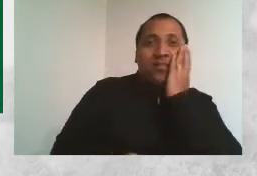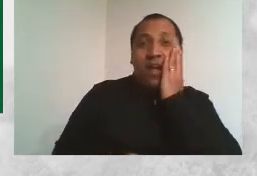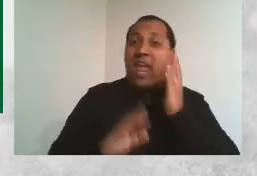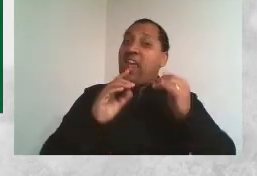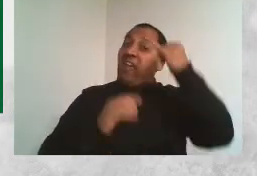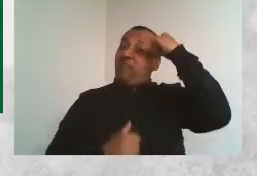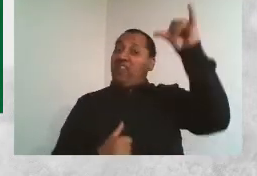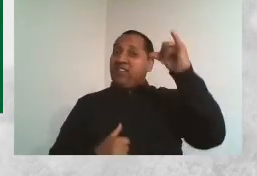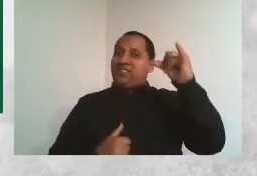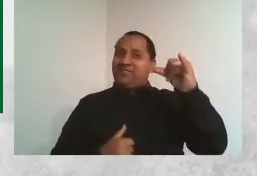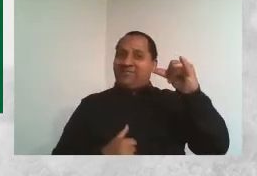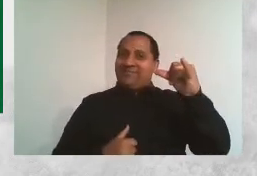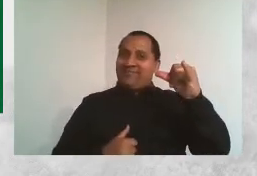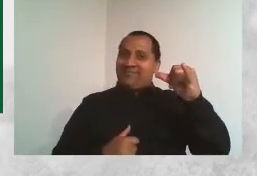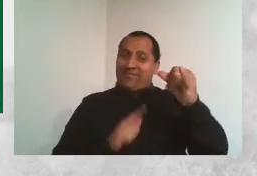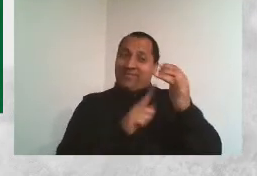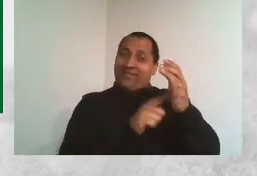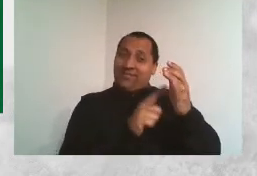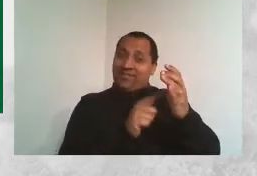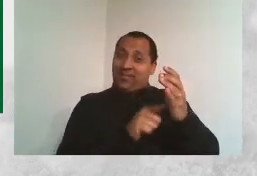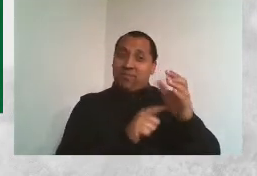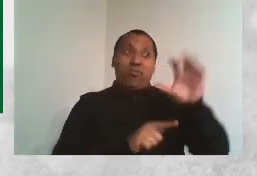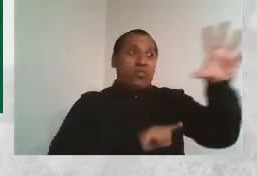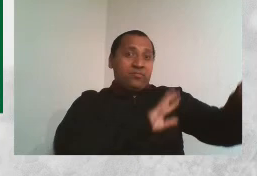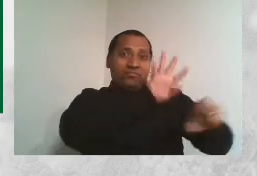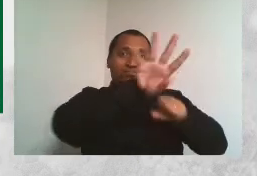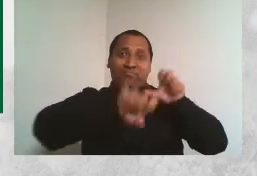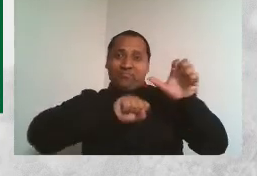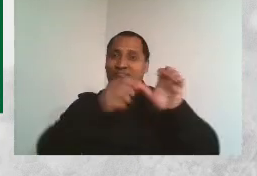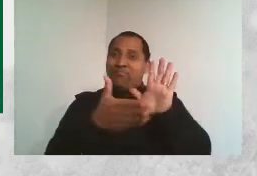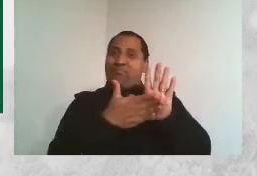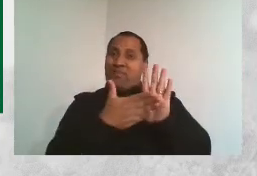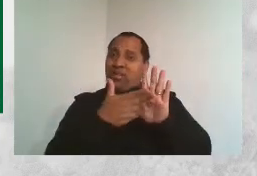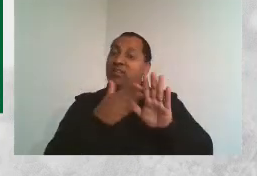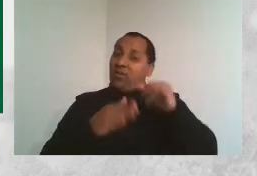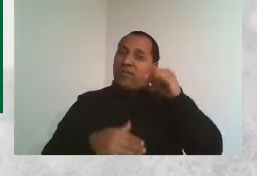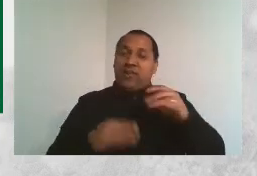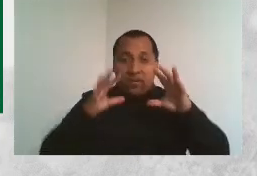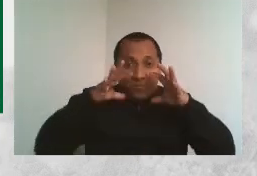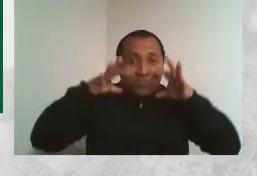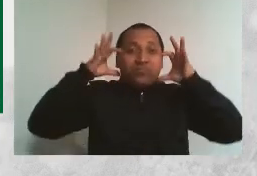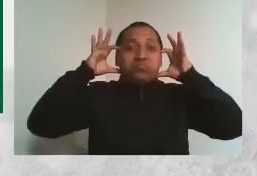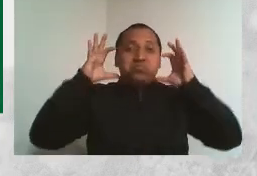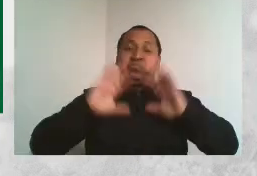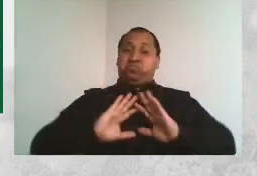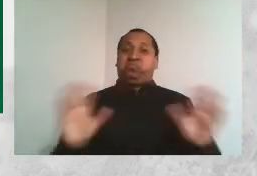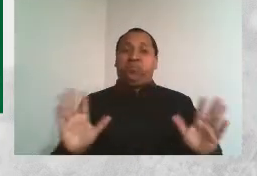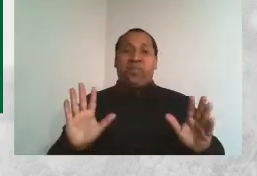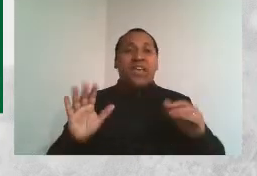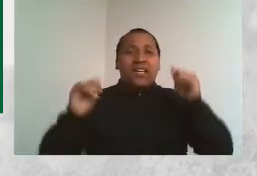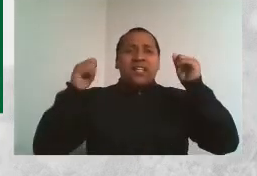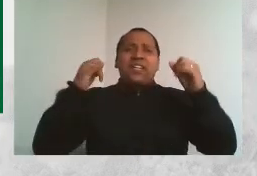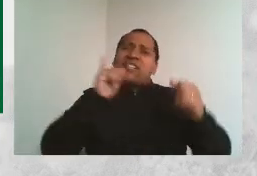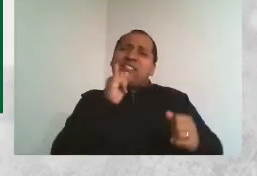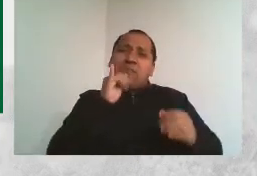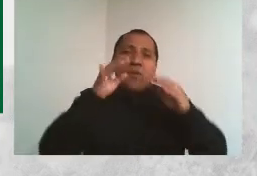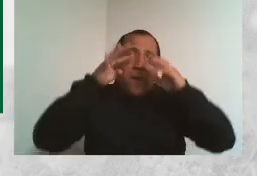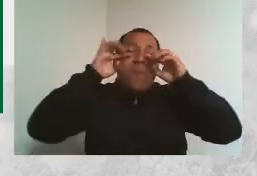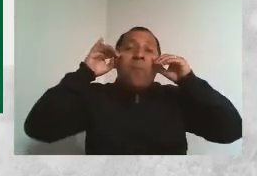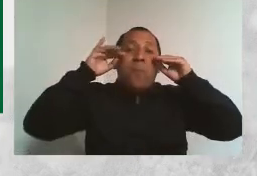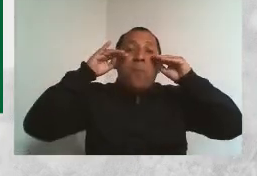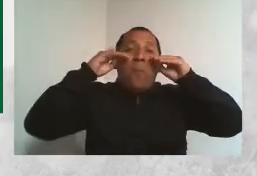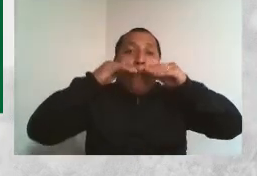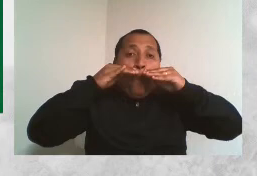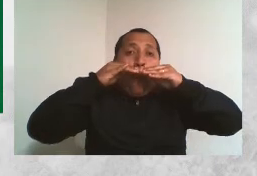acabo vestindo a minha máscara, ela é muito importante. Se eu deixar o meu nariz de fora, então tudo que eu inspirar vai